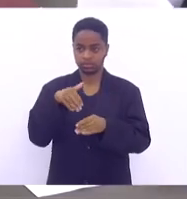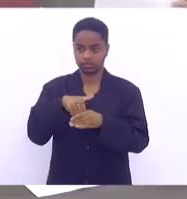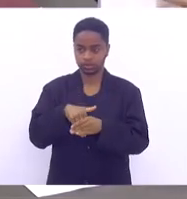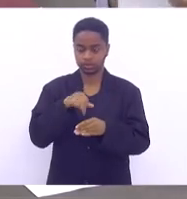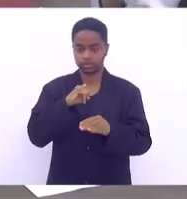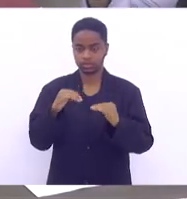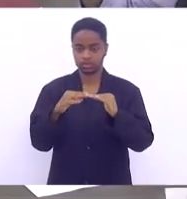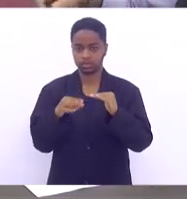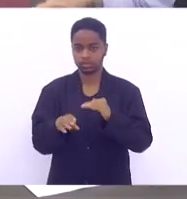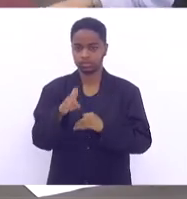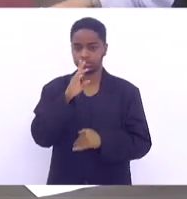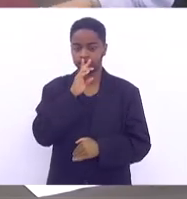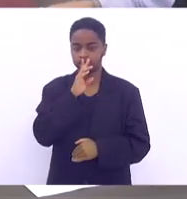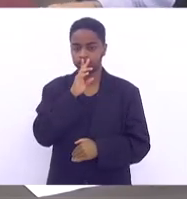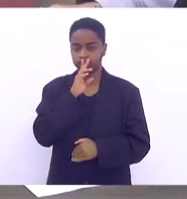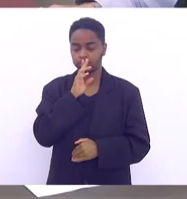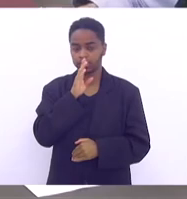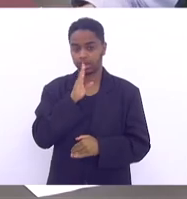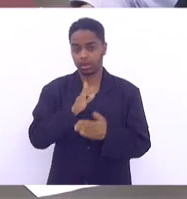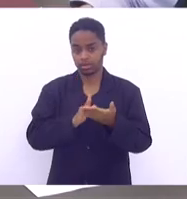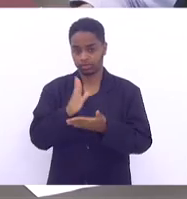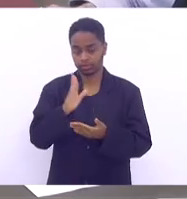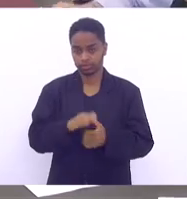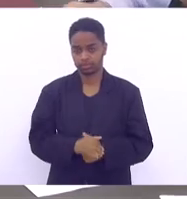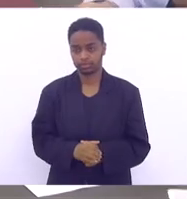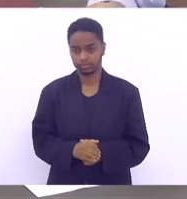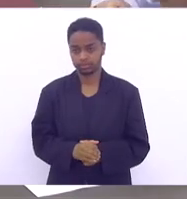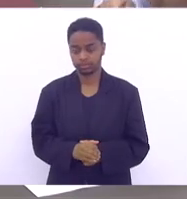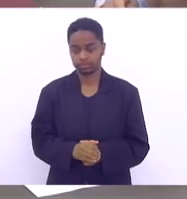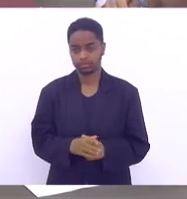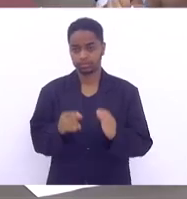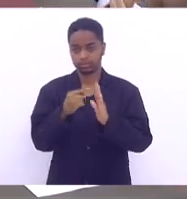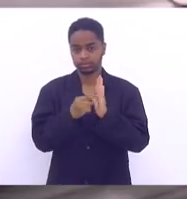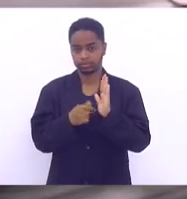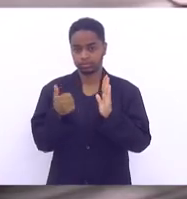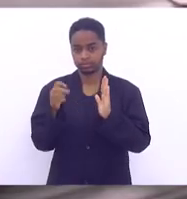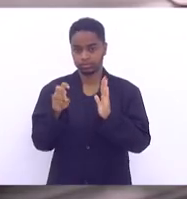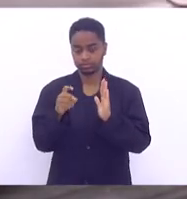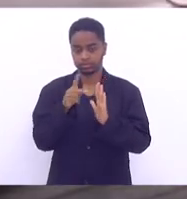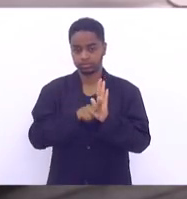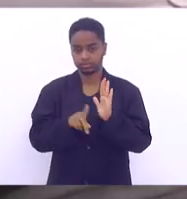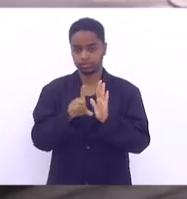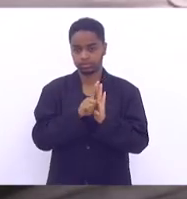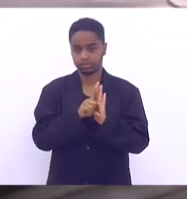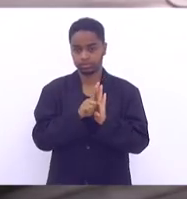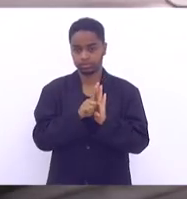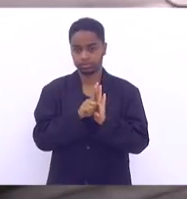votação, senhores que aprovam, permaneçam como estão, aprovado. Item 15 da pauta. PL